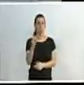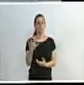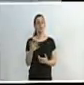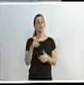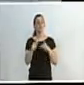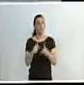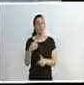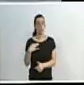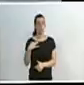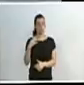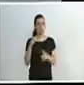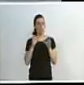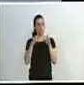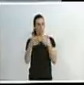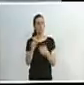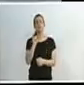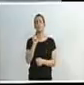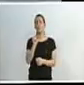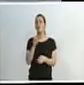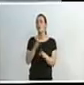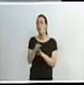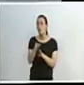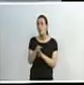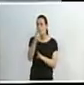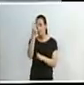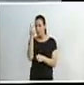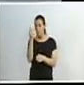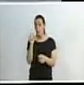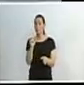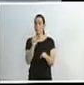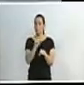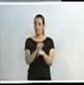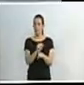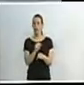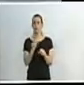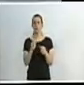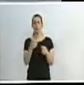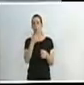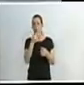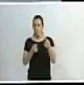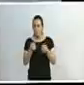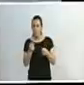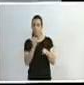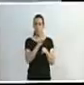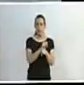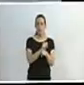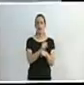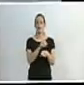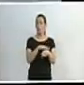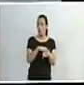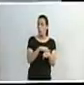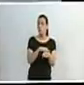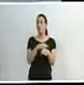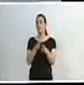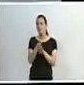que nós fizemos justamente foi para orientar. E na parada de cada conversa do motorista, com certeza, conscientizar a